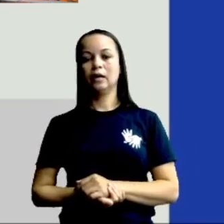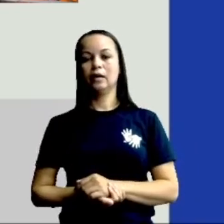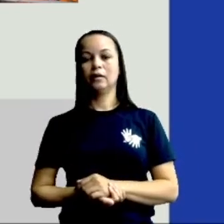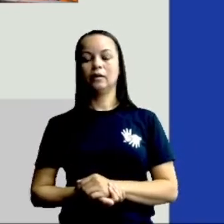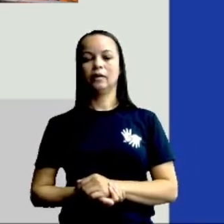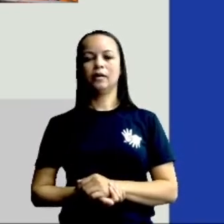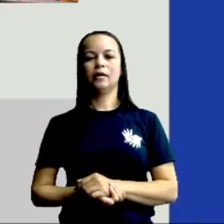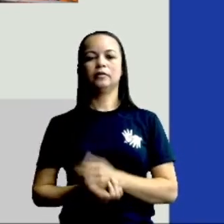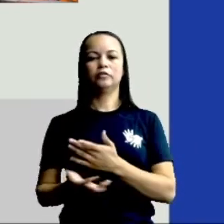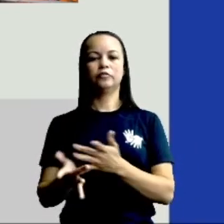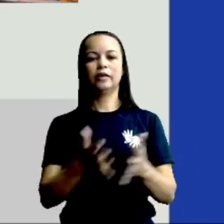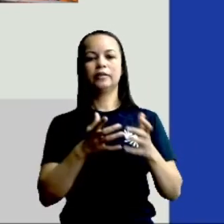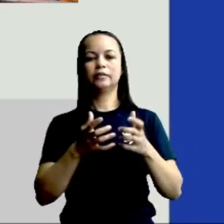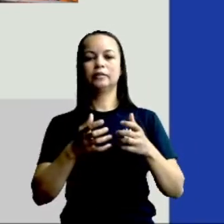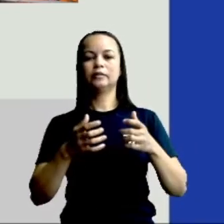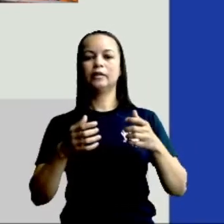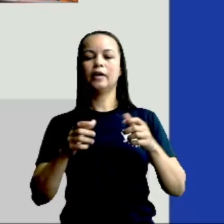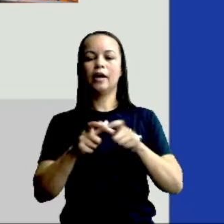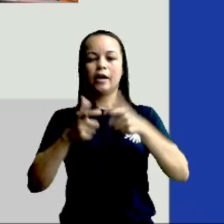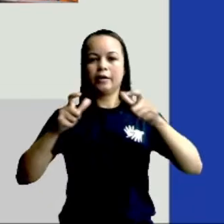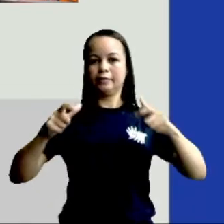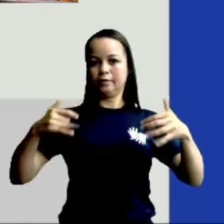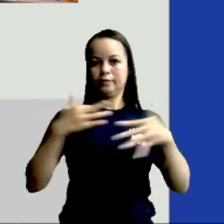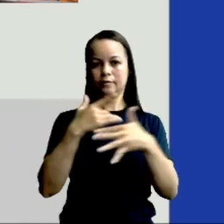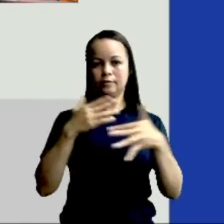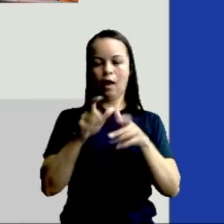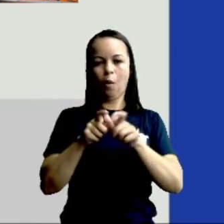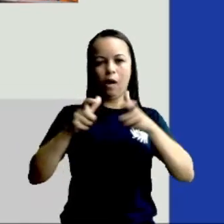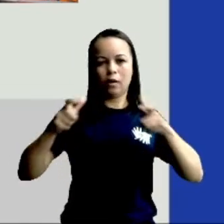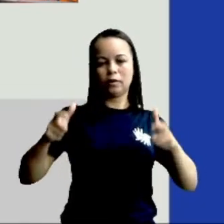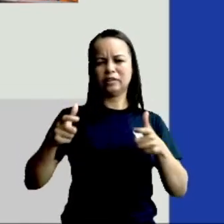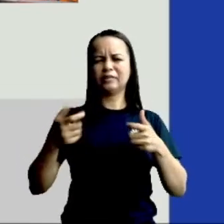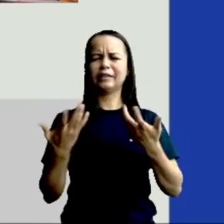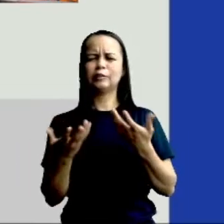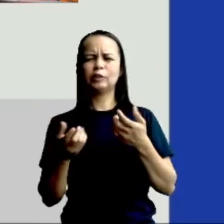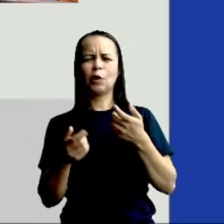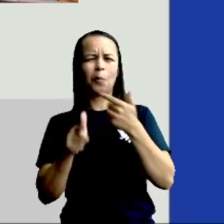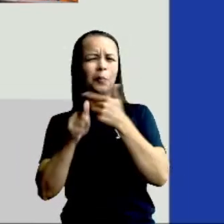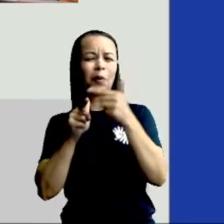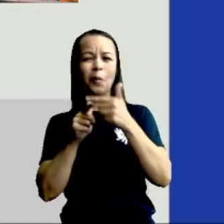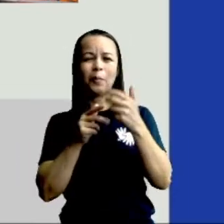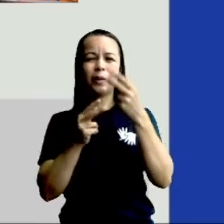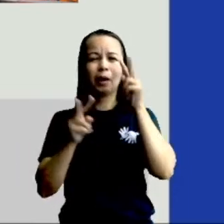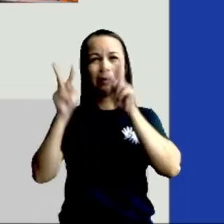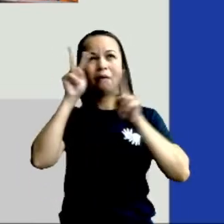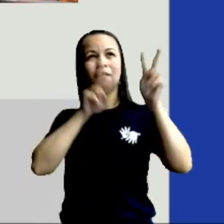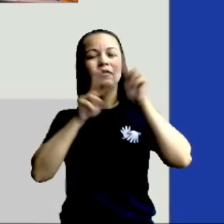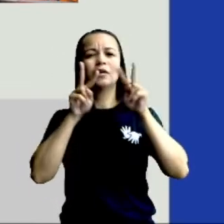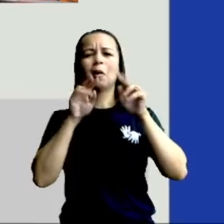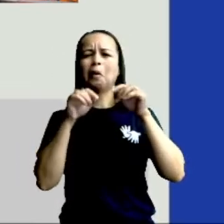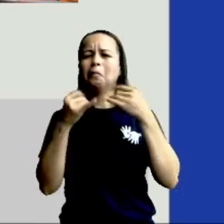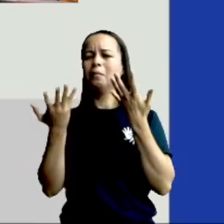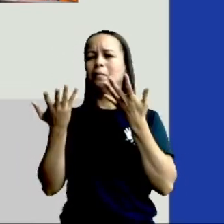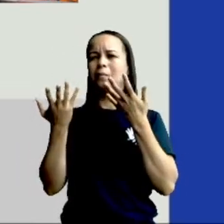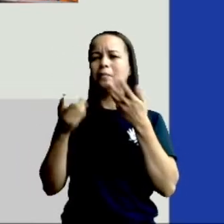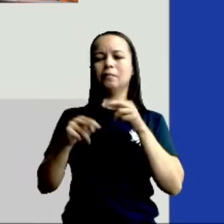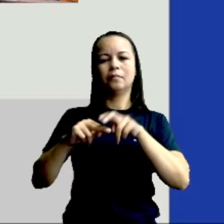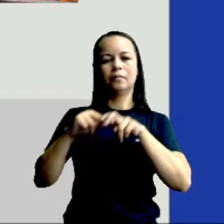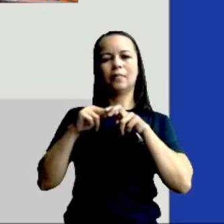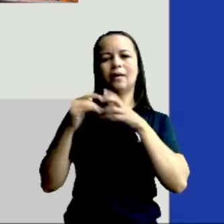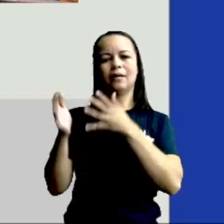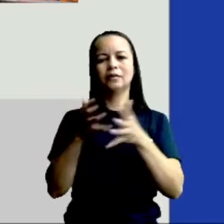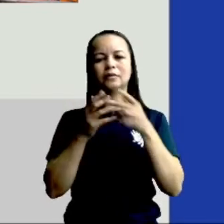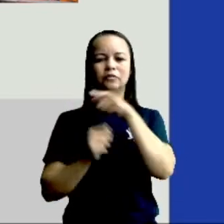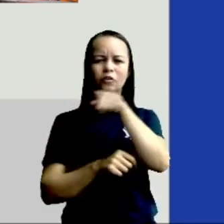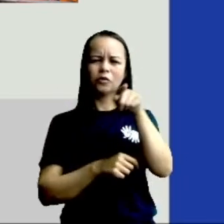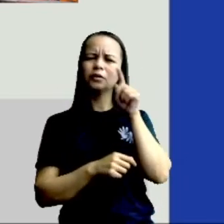das vezes espalhados em grandes cidades, e acabam promovendo certo desconforto visual. Parece que você está se